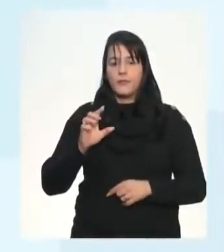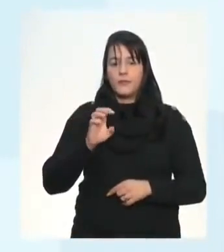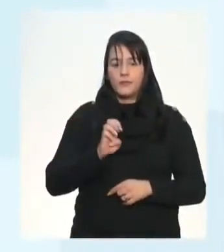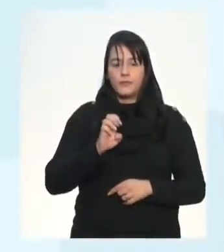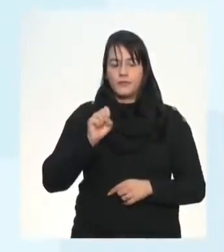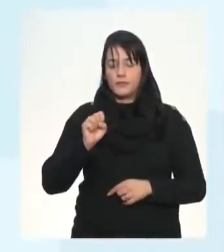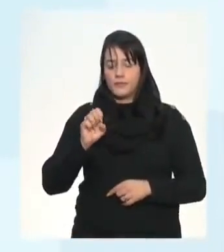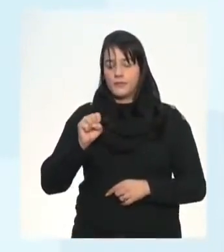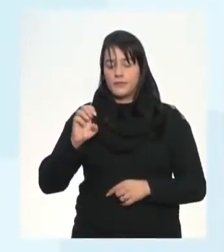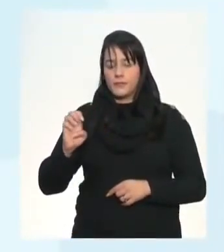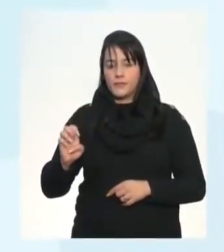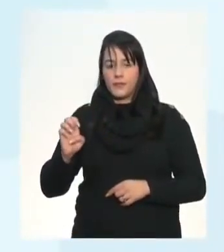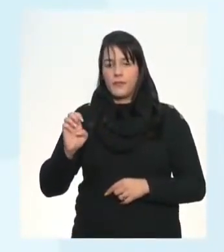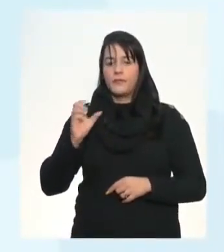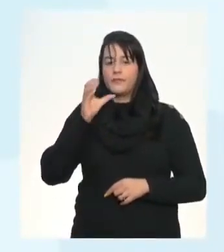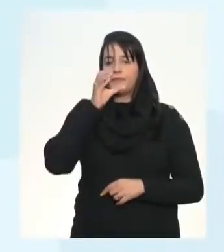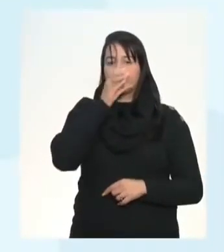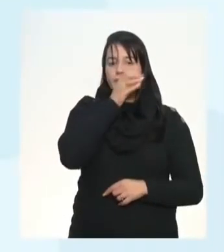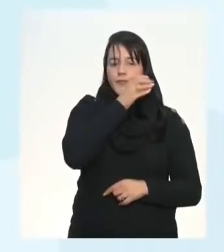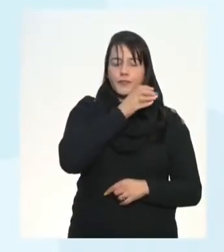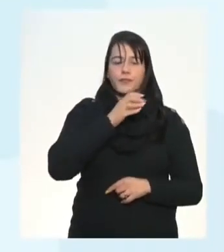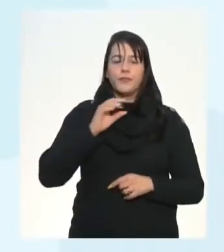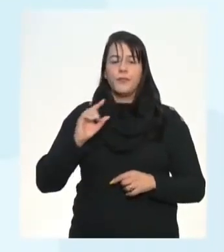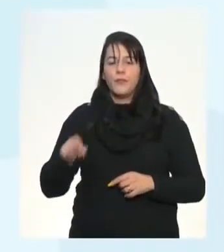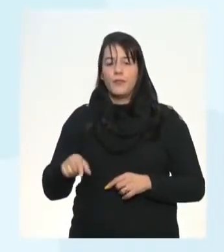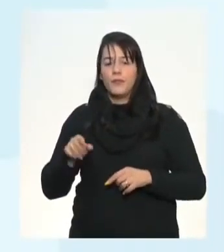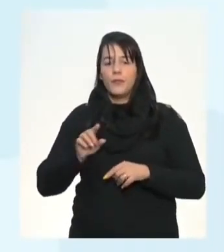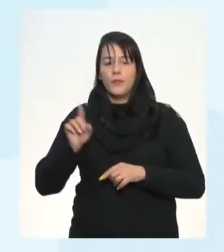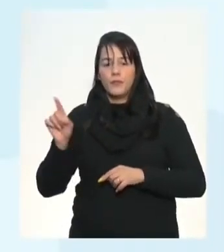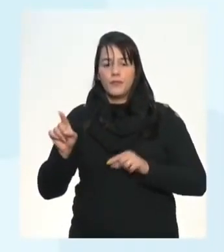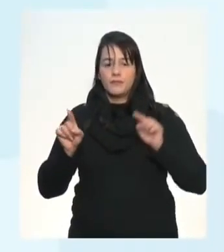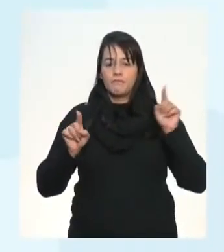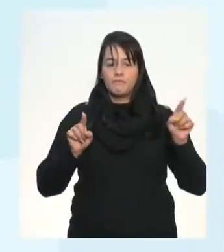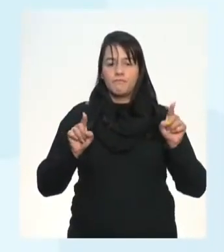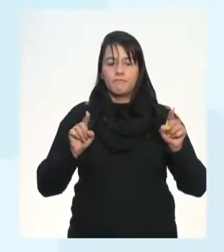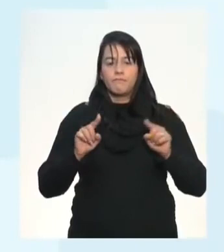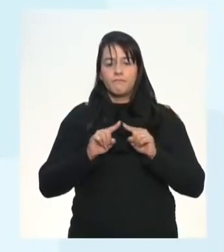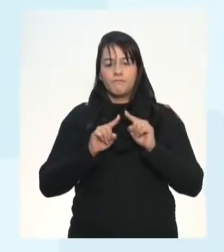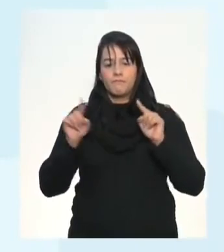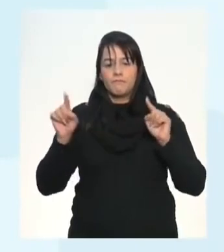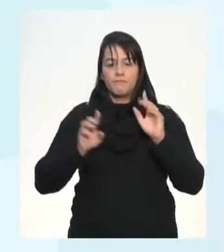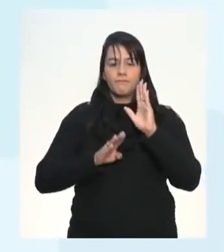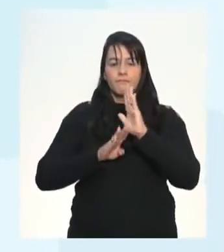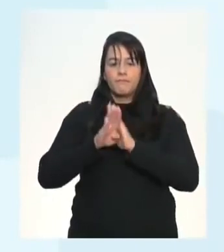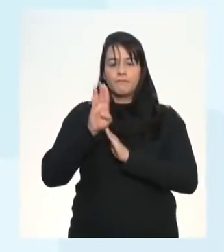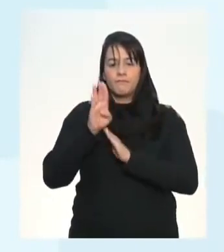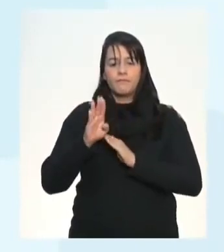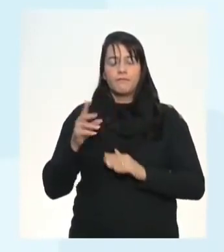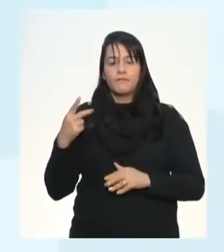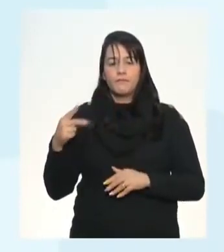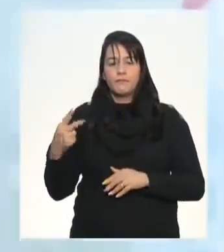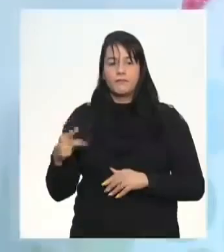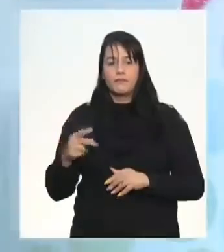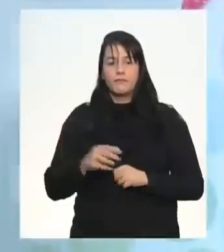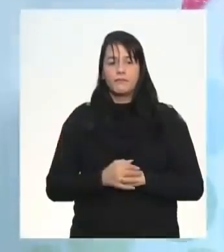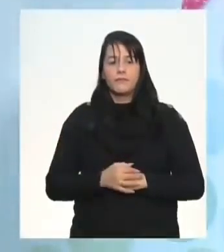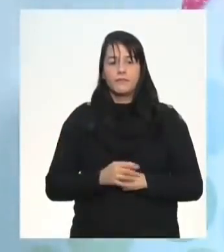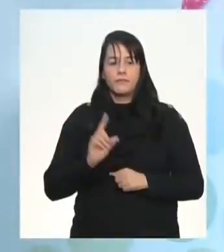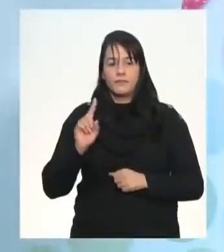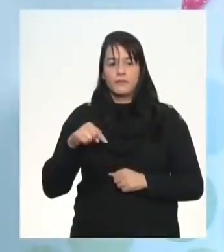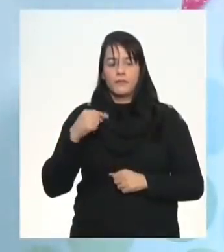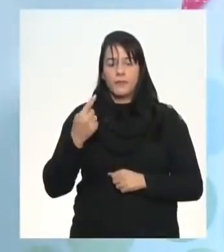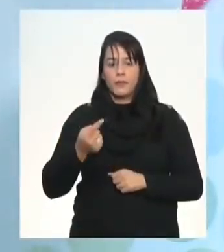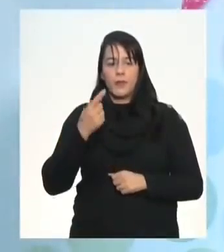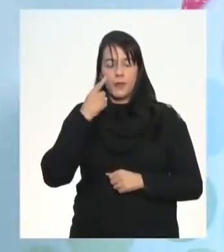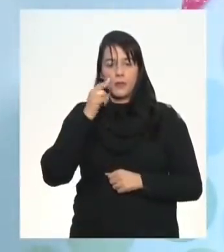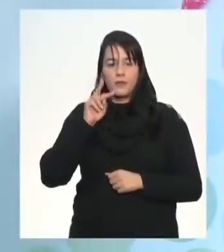esse aquecimento por meio de extremos. Mas aí a Andréia teve uma outra visão. Então, a gente pode comentar depois,